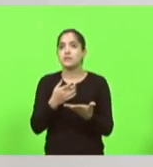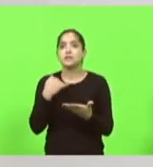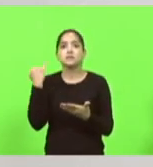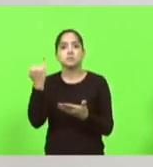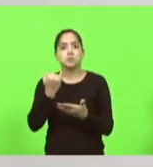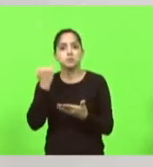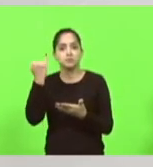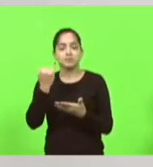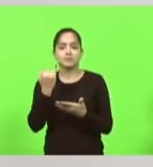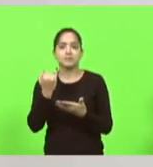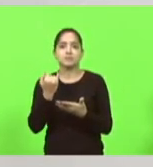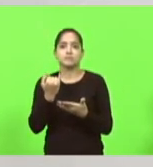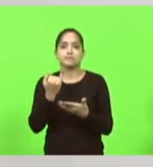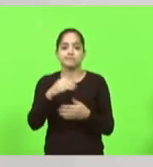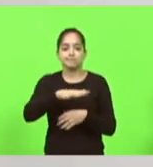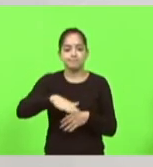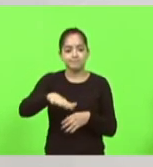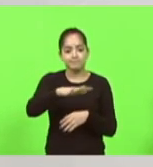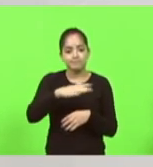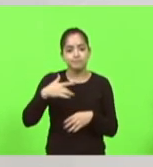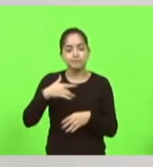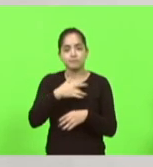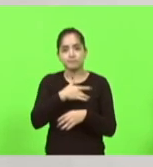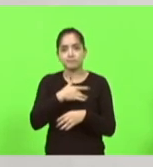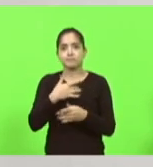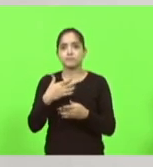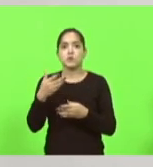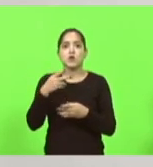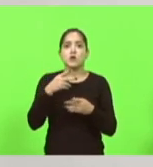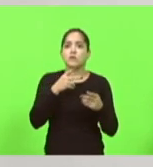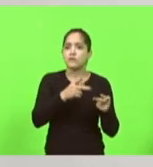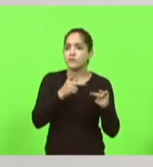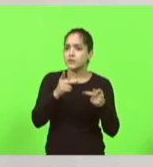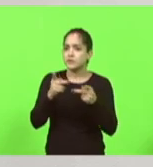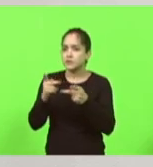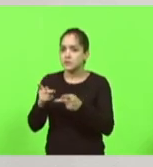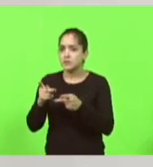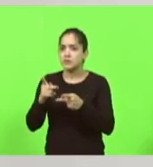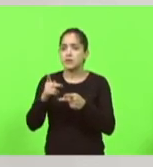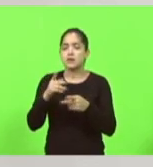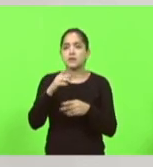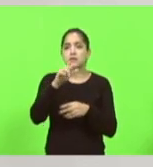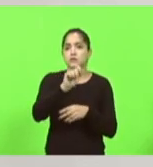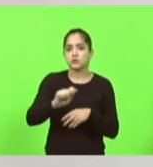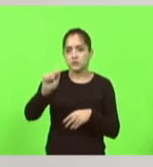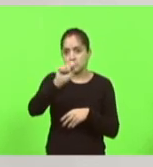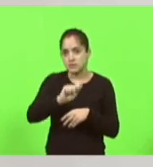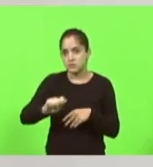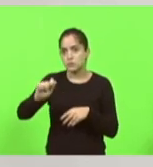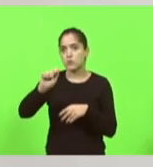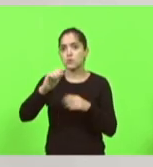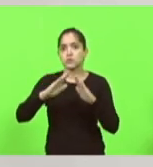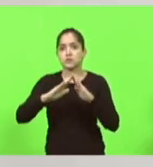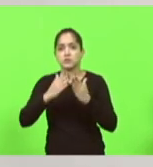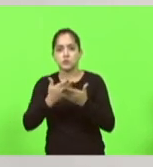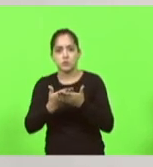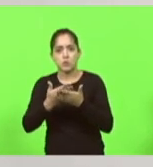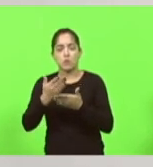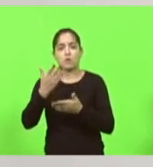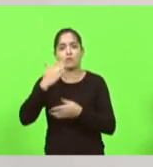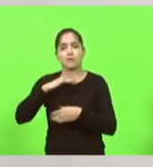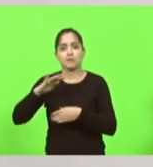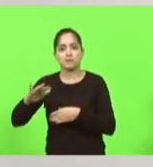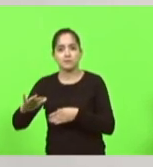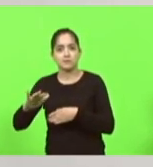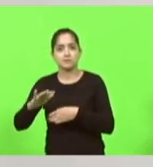daquela região. Trabalhamos educação, eu visitei todas as associações, as creches, ou seja, do ensino primário